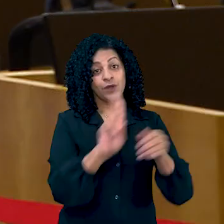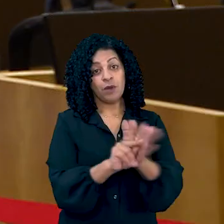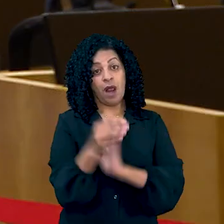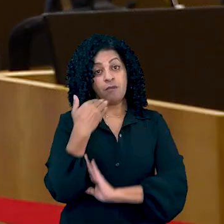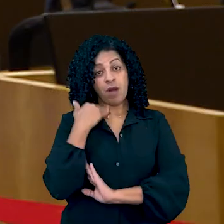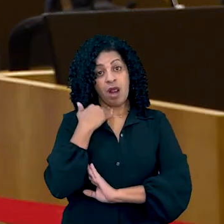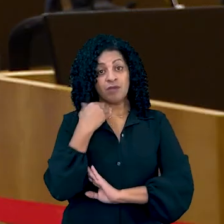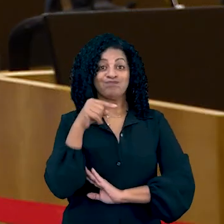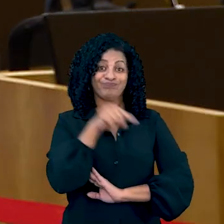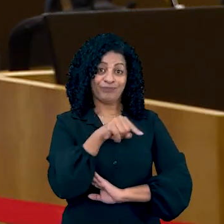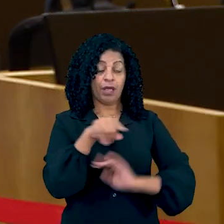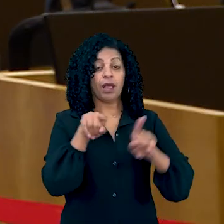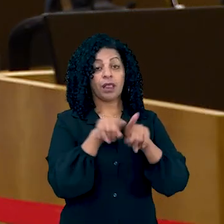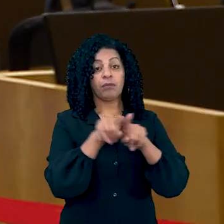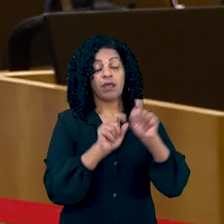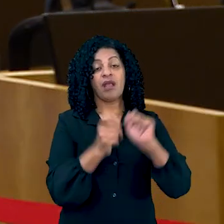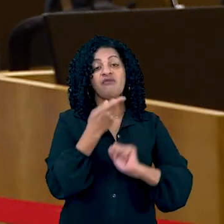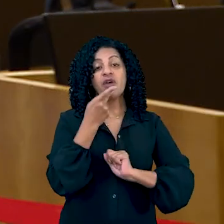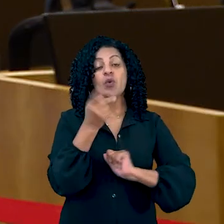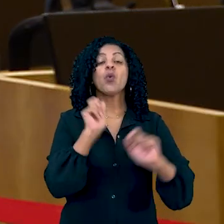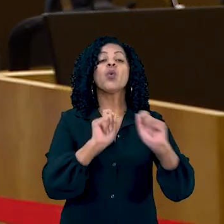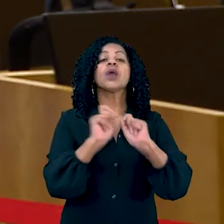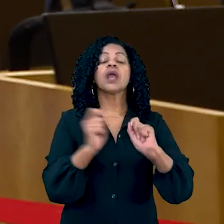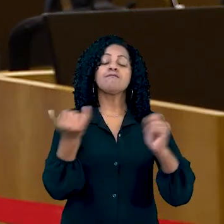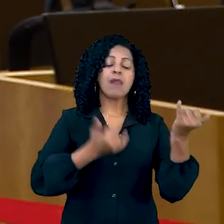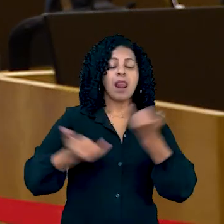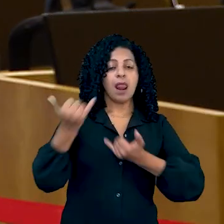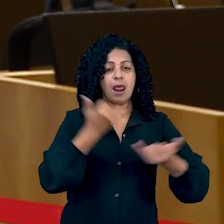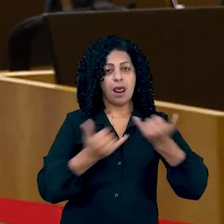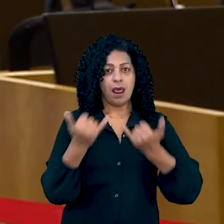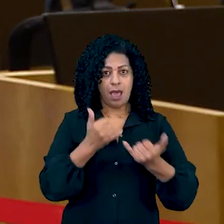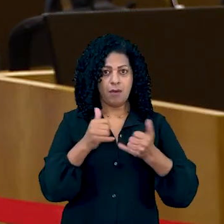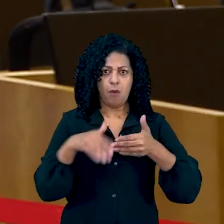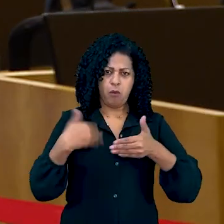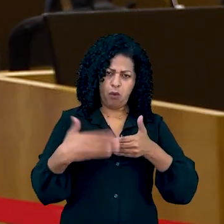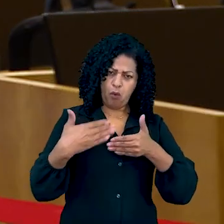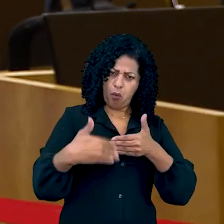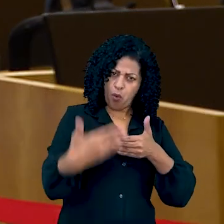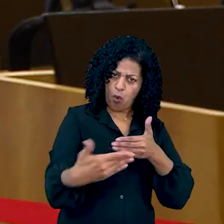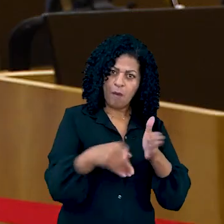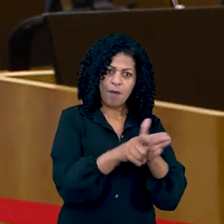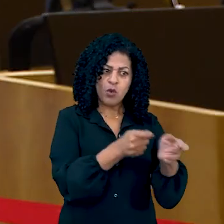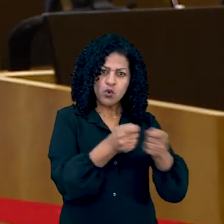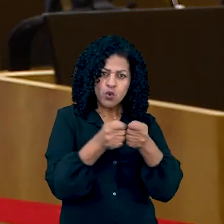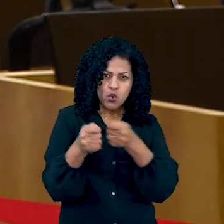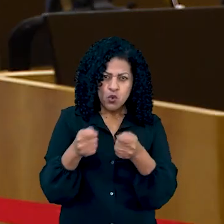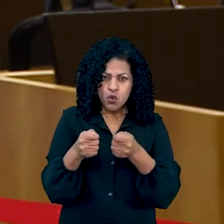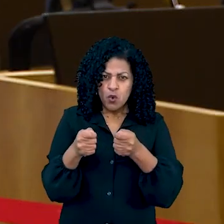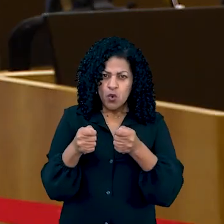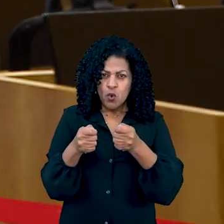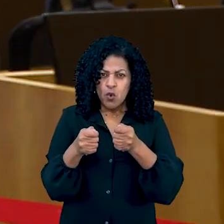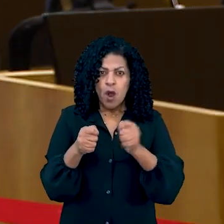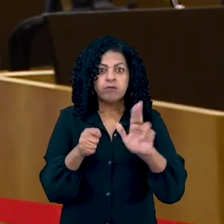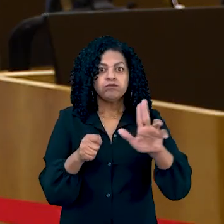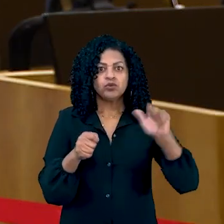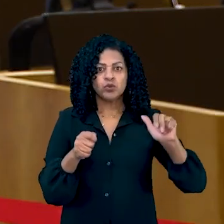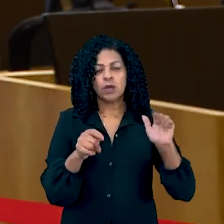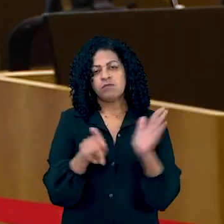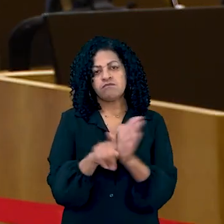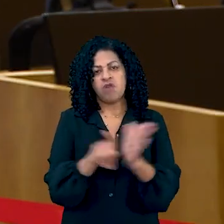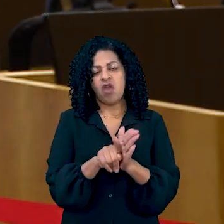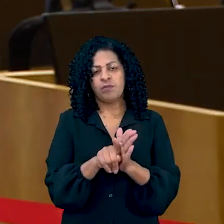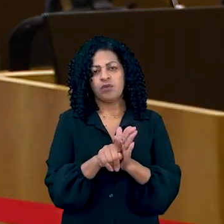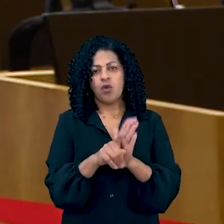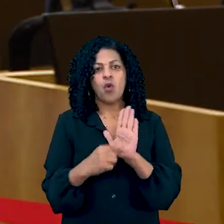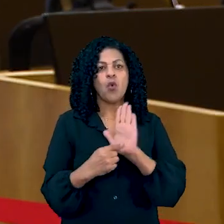A empresa também ressaltou que as informações decorrentes desse monitoramento nunca foram